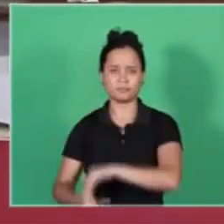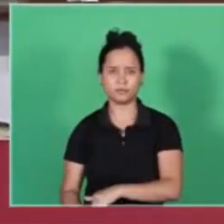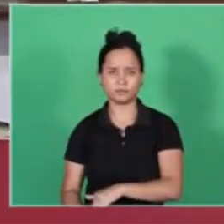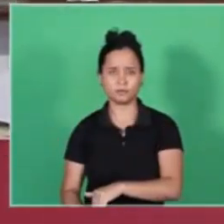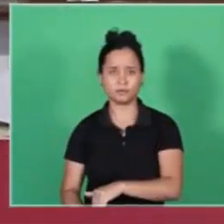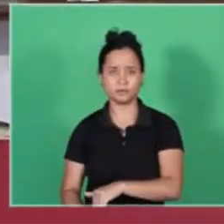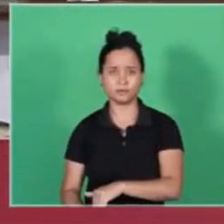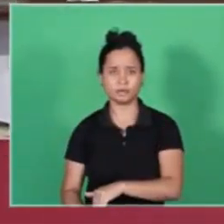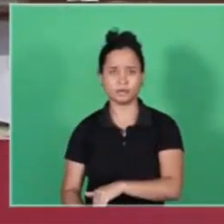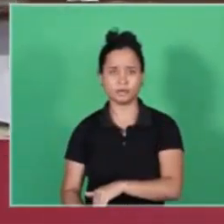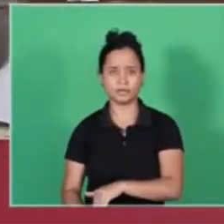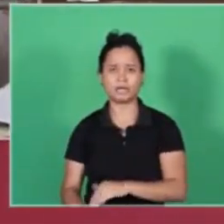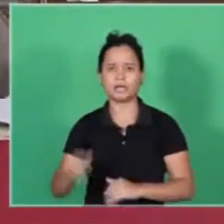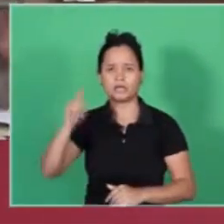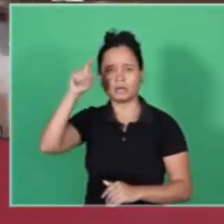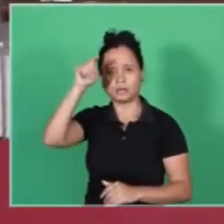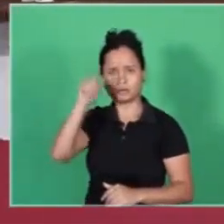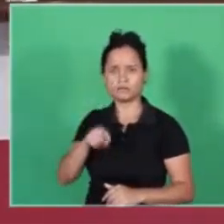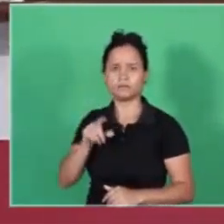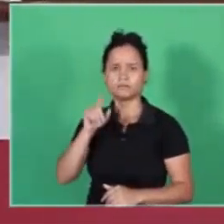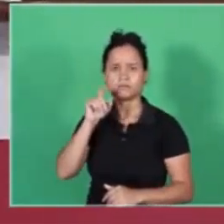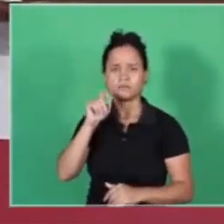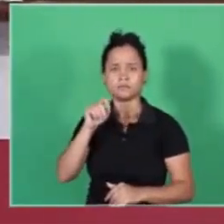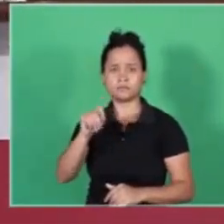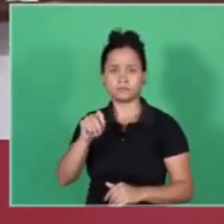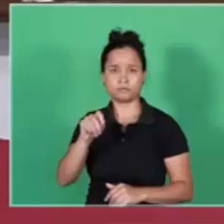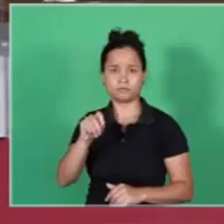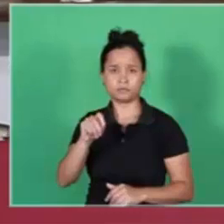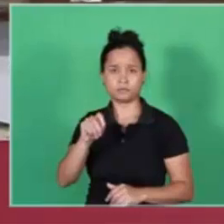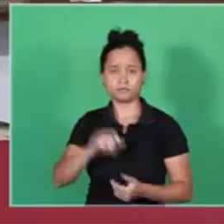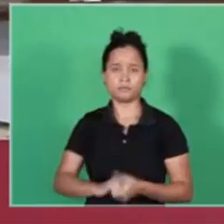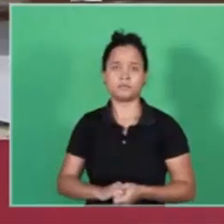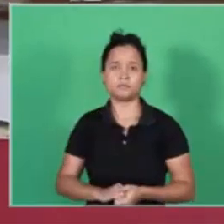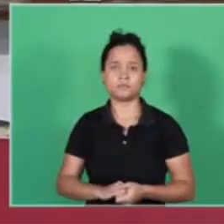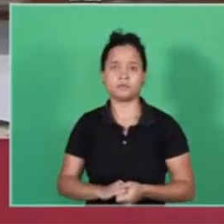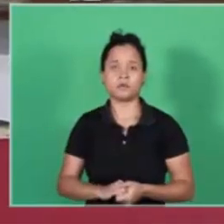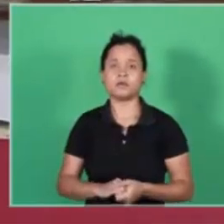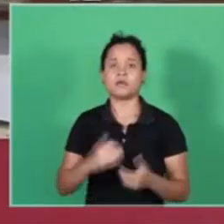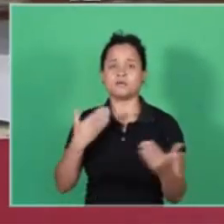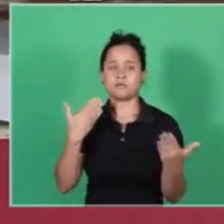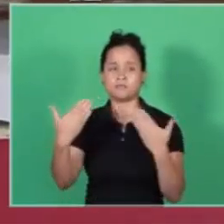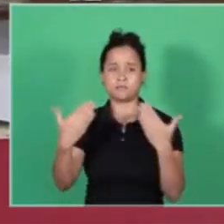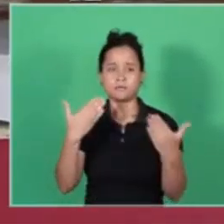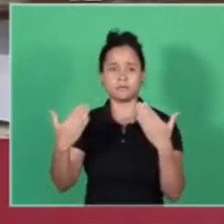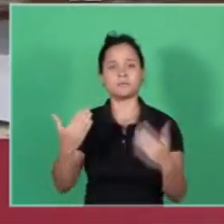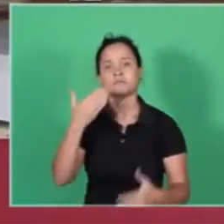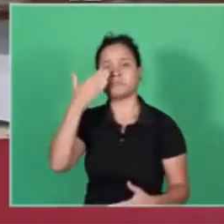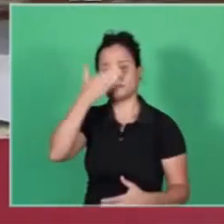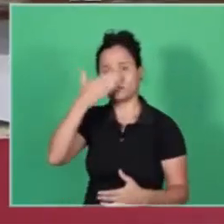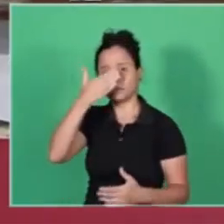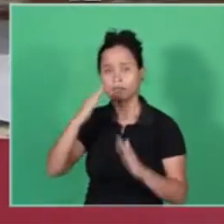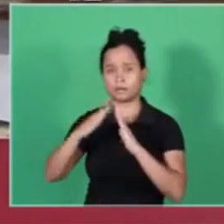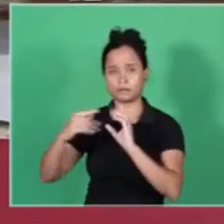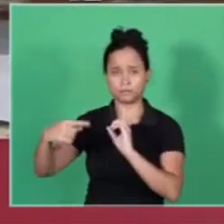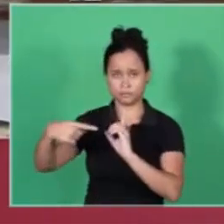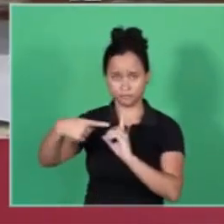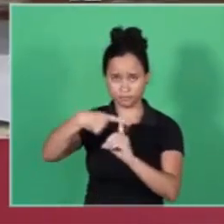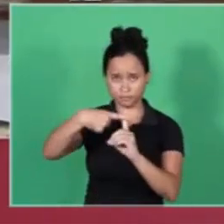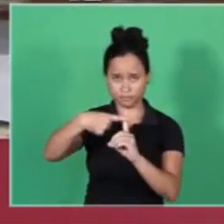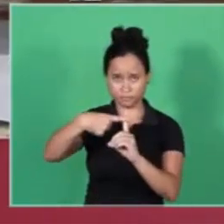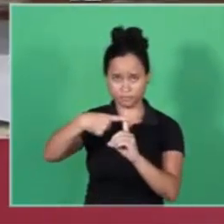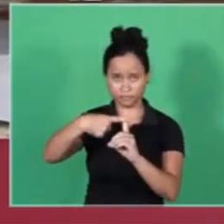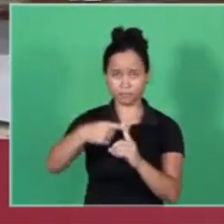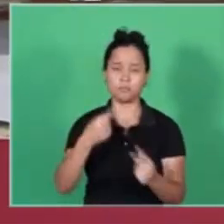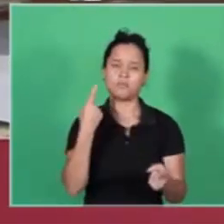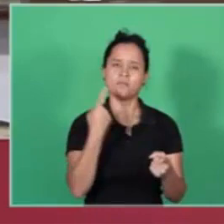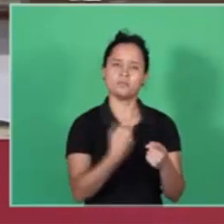prostituta da igreja, olha só. Por que que ele diz isso? Porque ele foi professor de filosofia. Ele é professor de música,